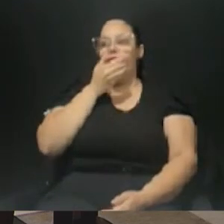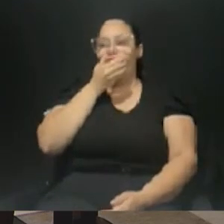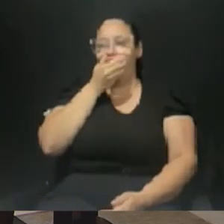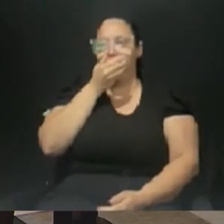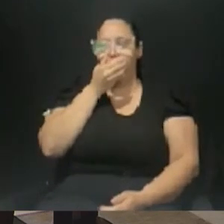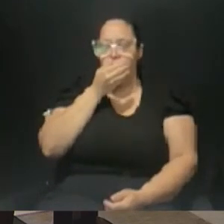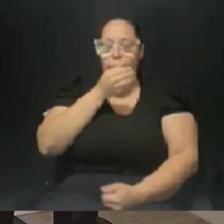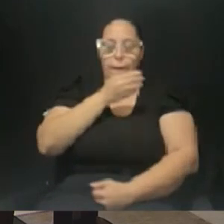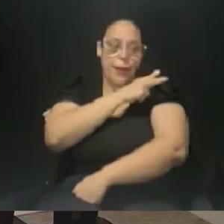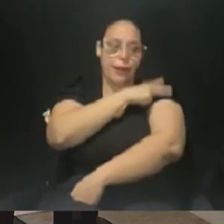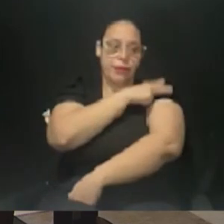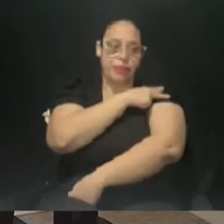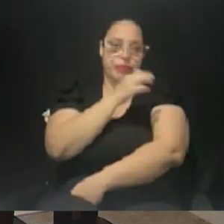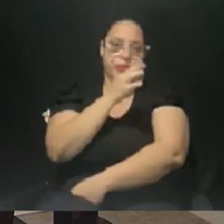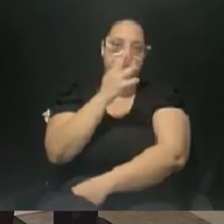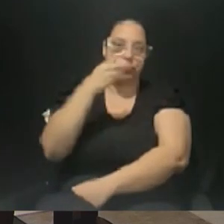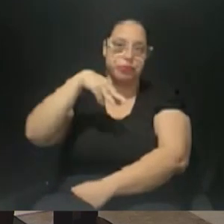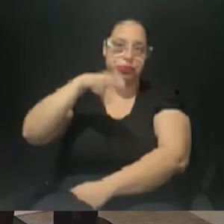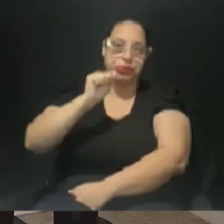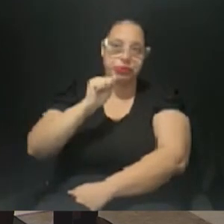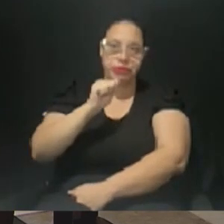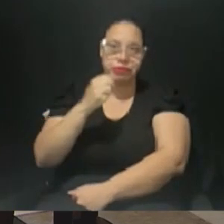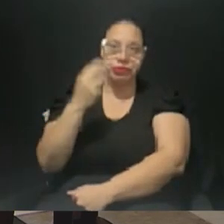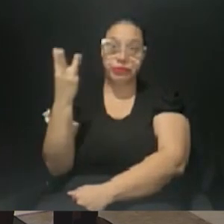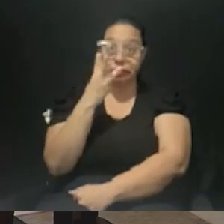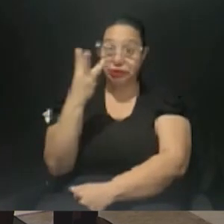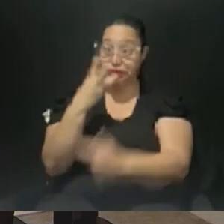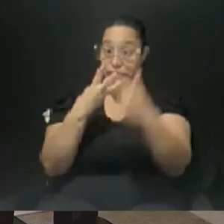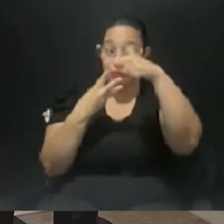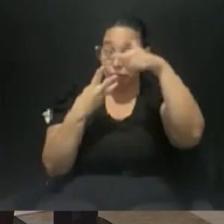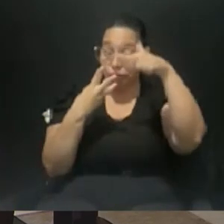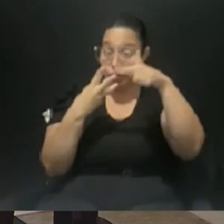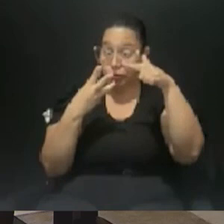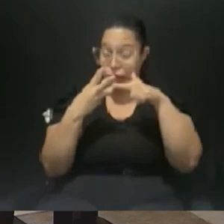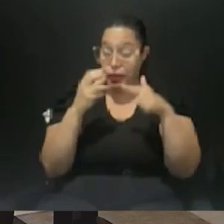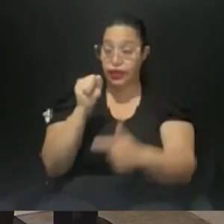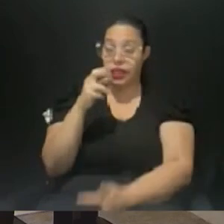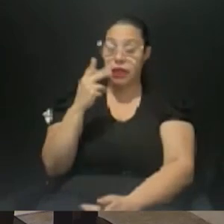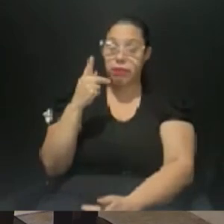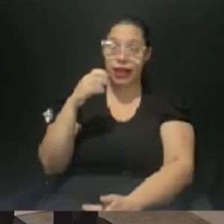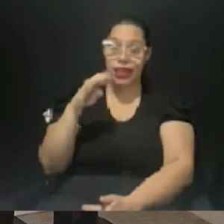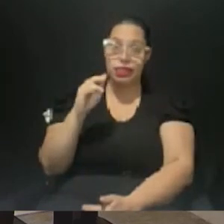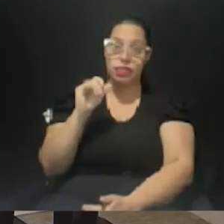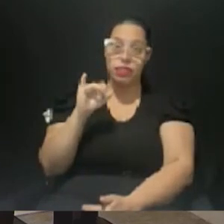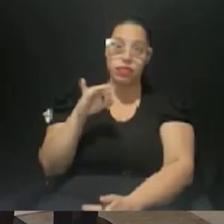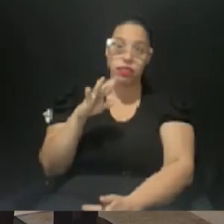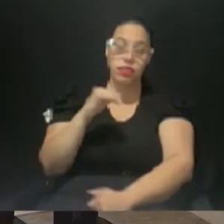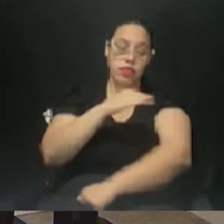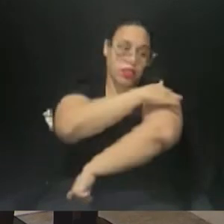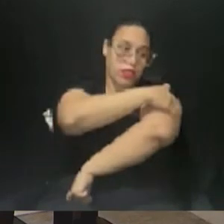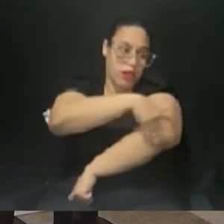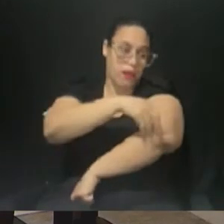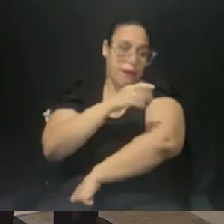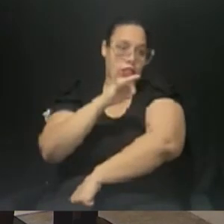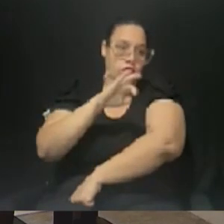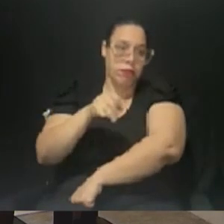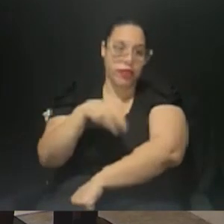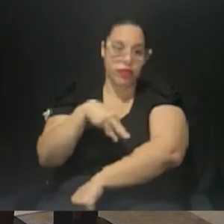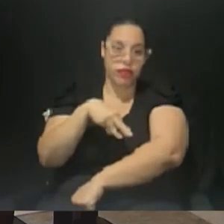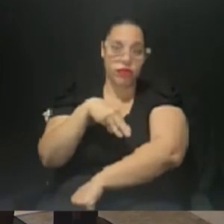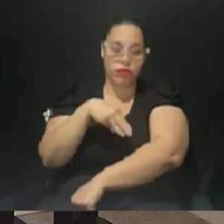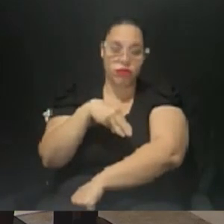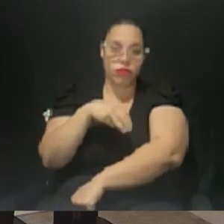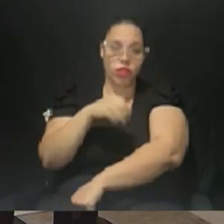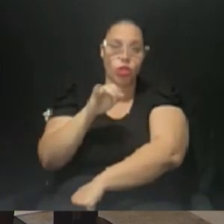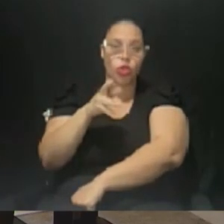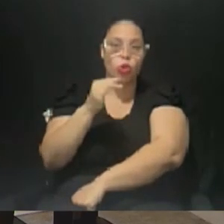né? O Espaguete, na esquina da Benjamin Constant, com Júlio de Mesquita, o Bar do Tênis Clube,